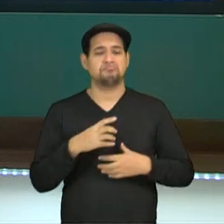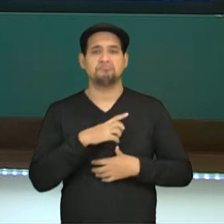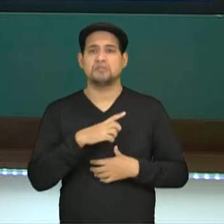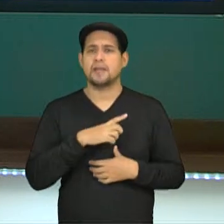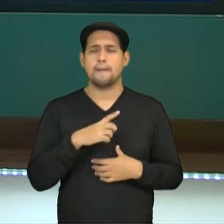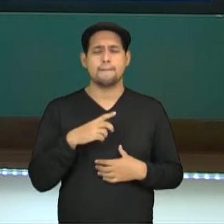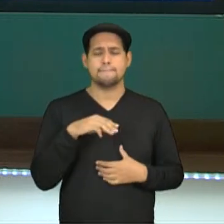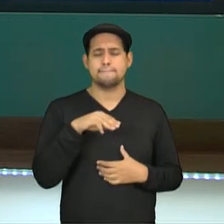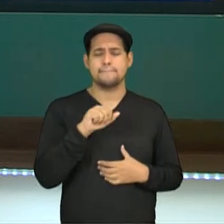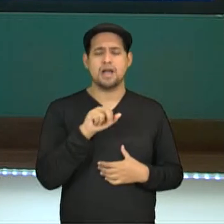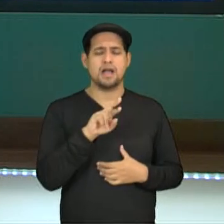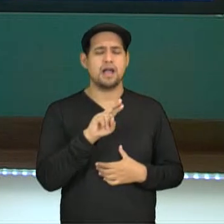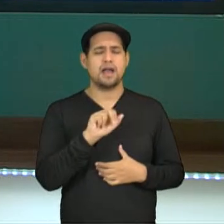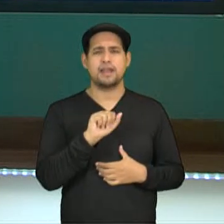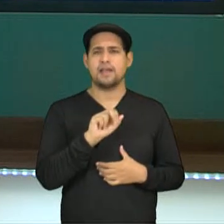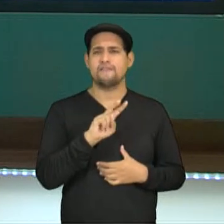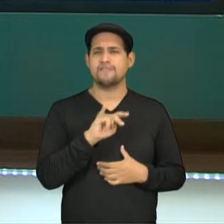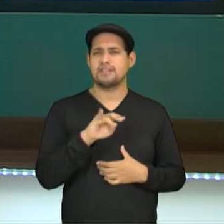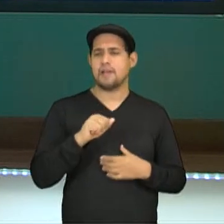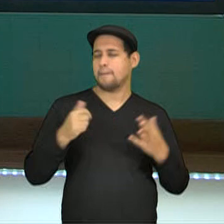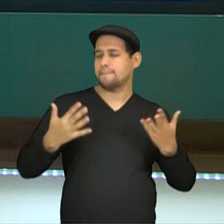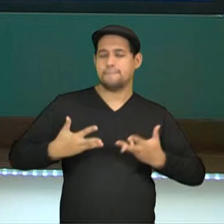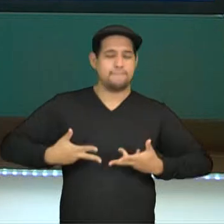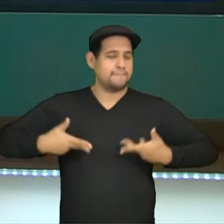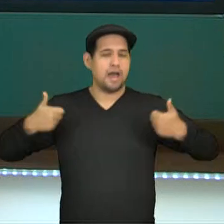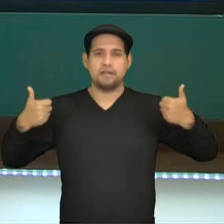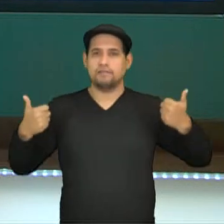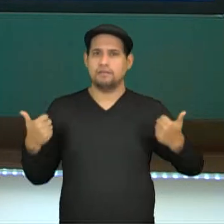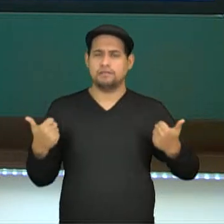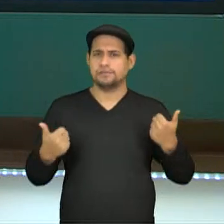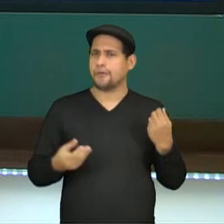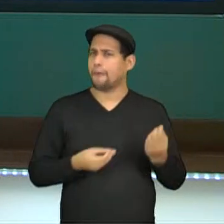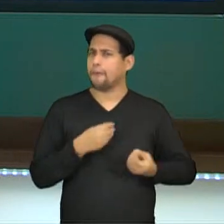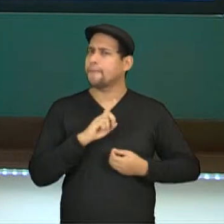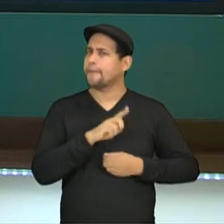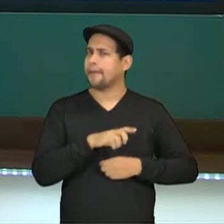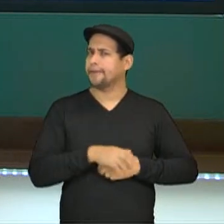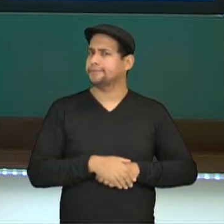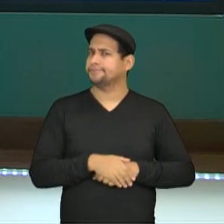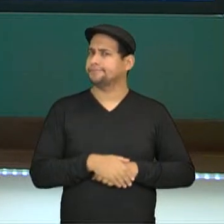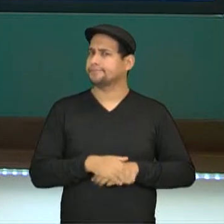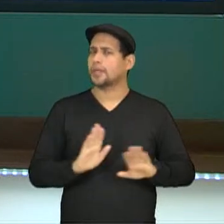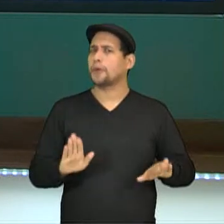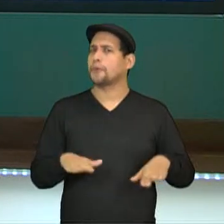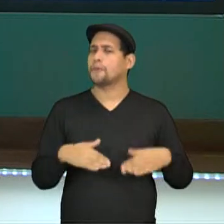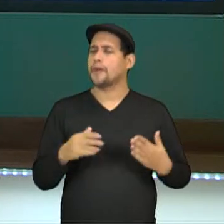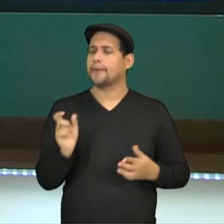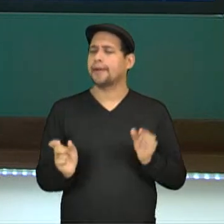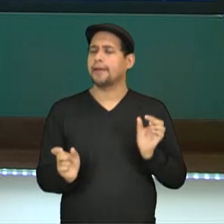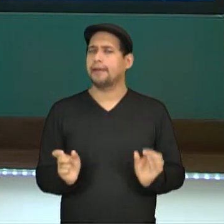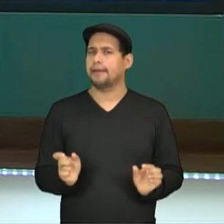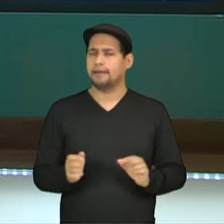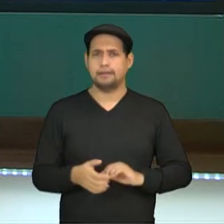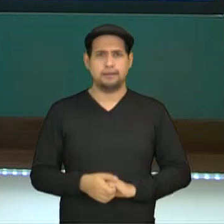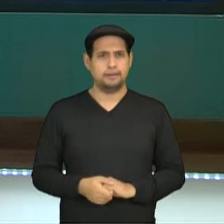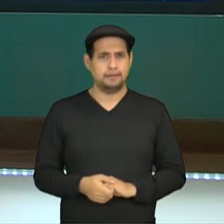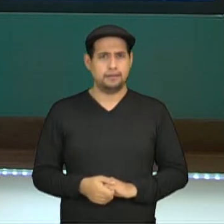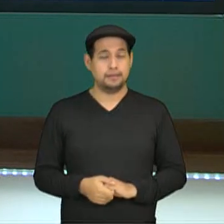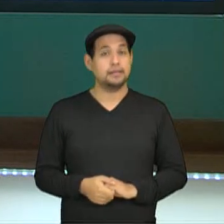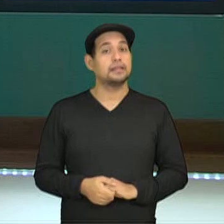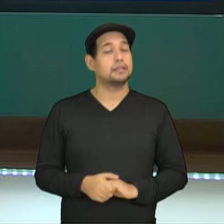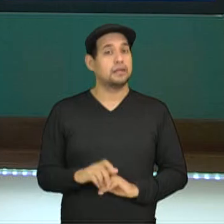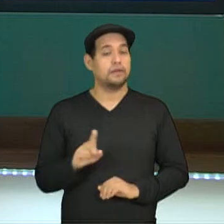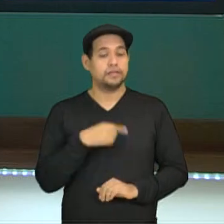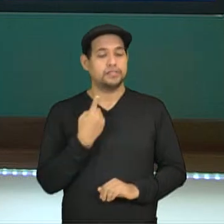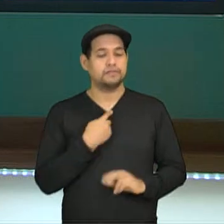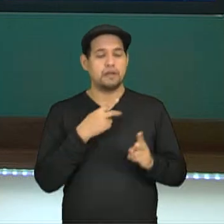por maravilhas, a ponto de ser chamado de maravilhoso? Quais são, será, as características do conto maravilhoso? Então, é um pouquinho disso